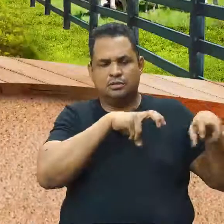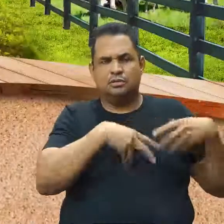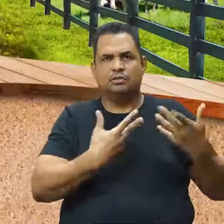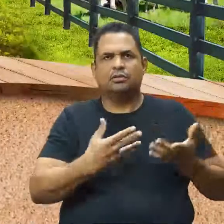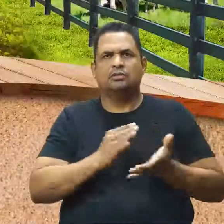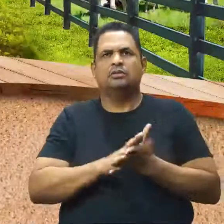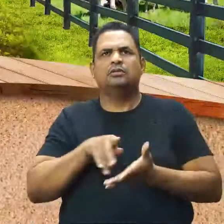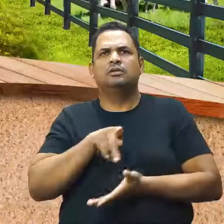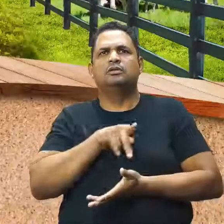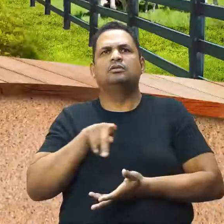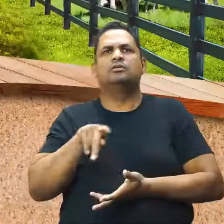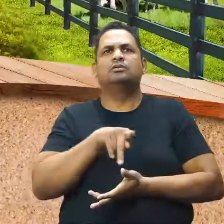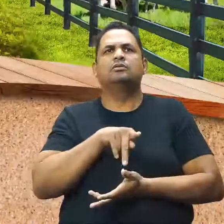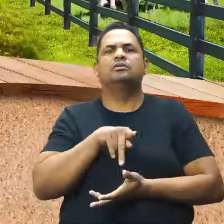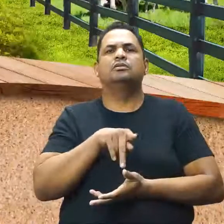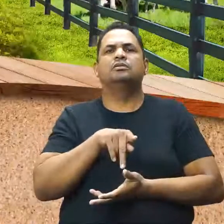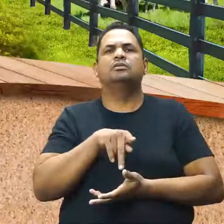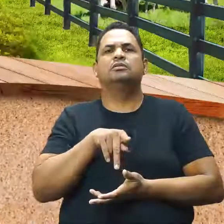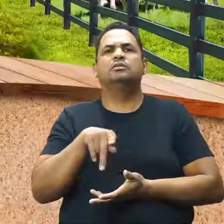E, professor,